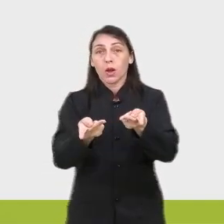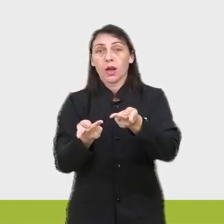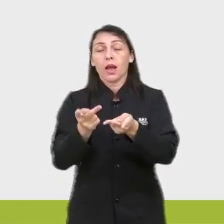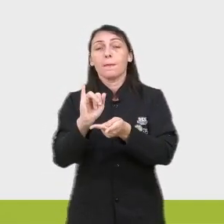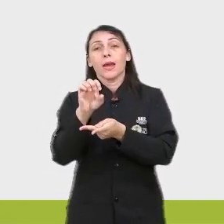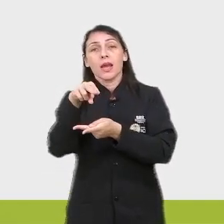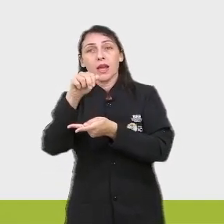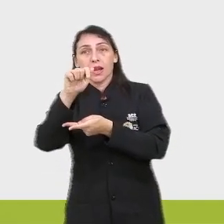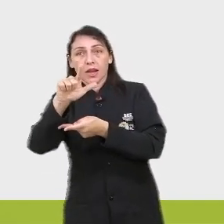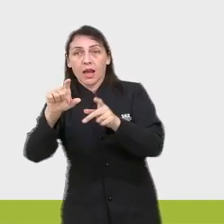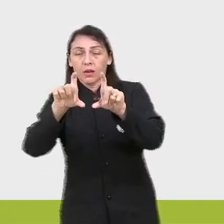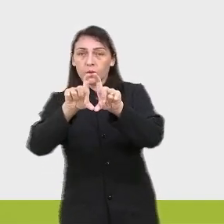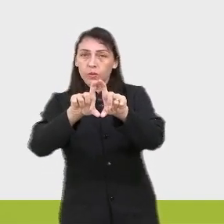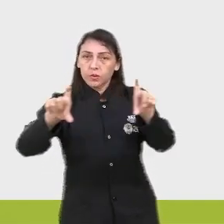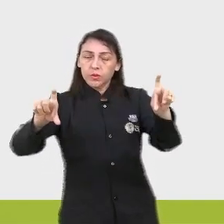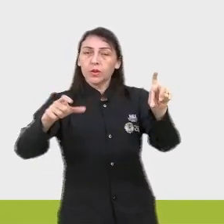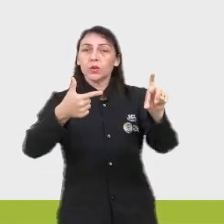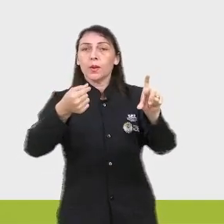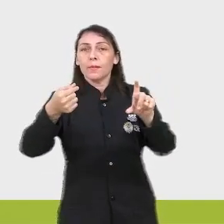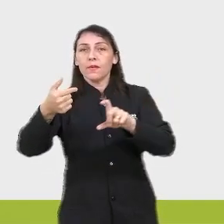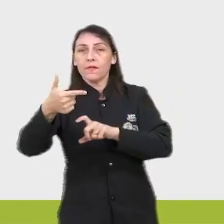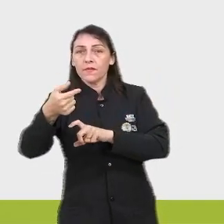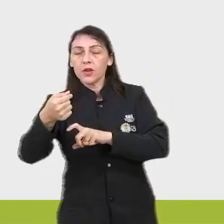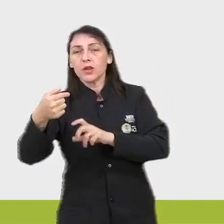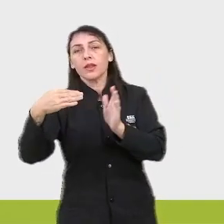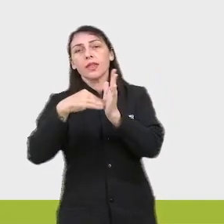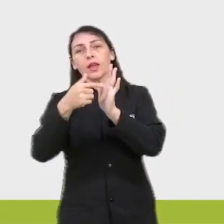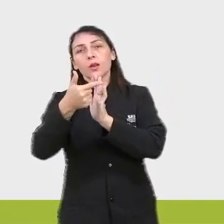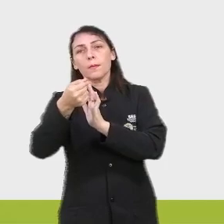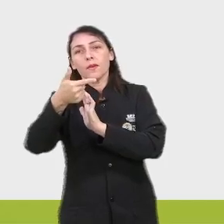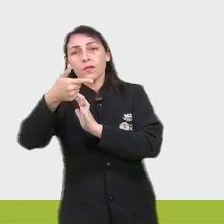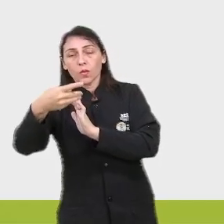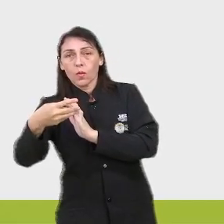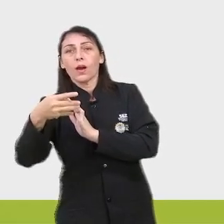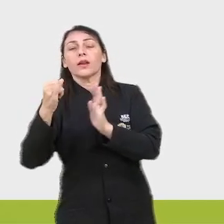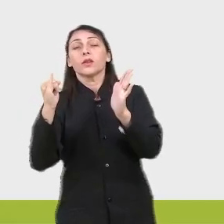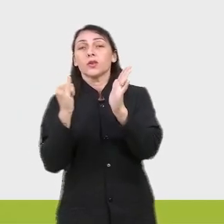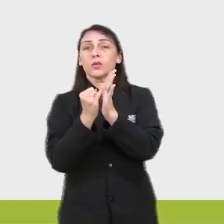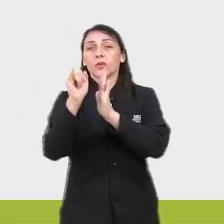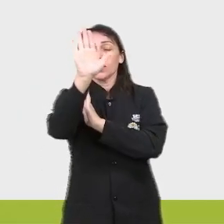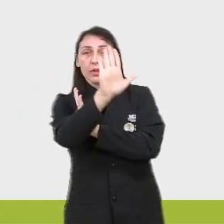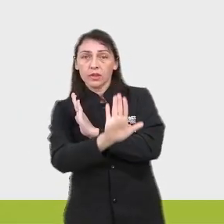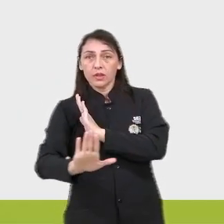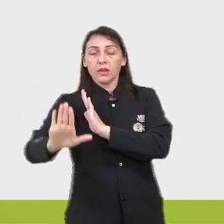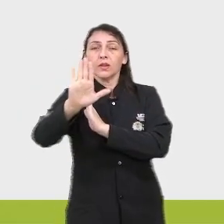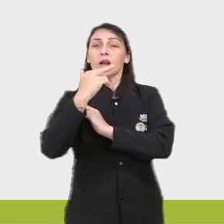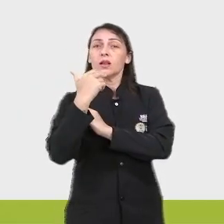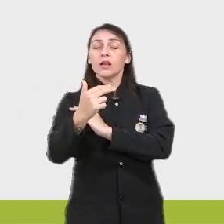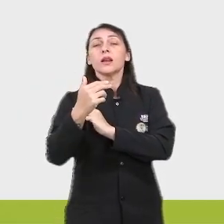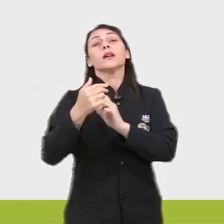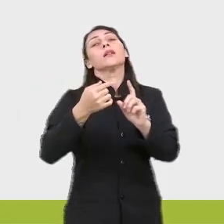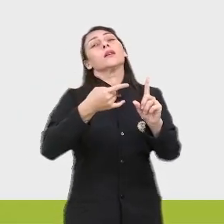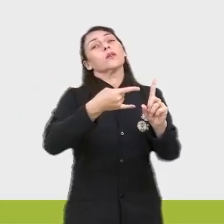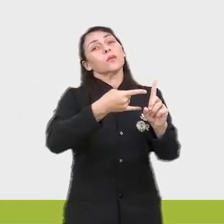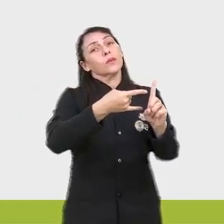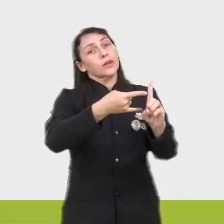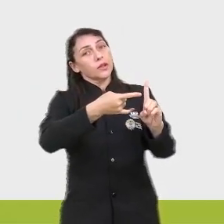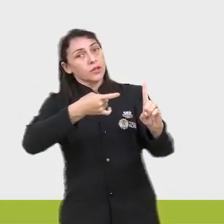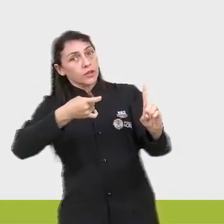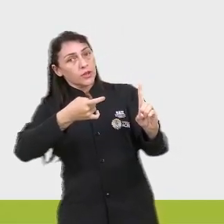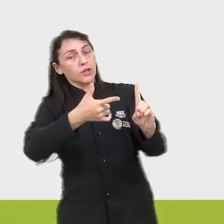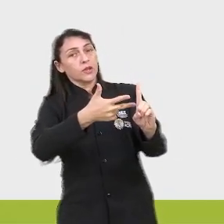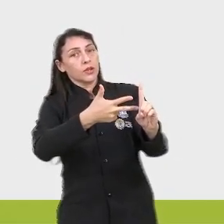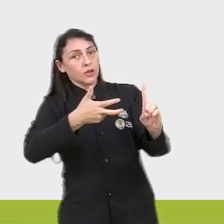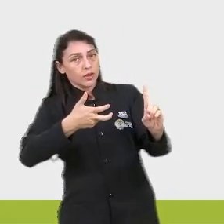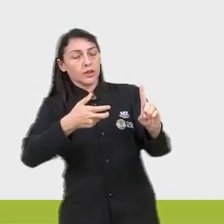banner atualizado de 2020 a 2024, que é o Instituto Nacional de Línguas Indígenas, que ele é descentralizado